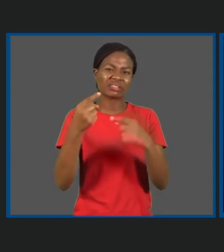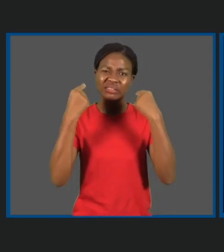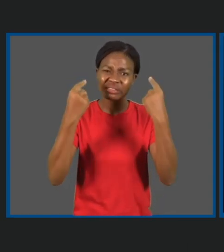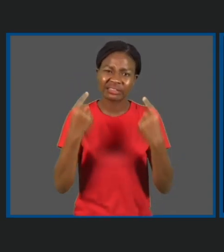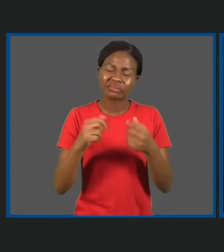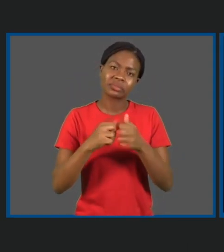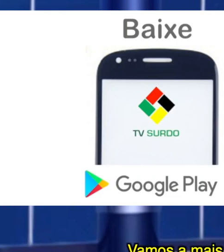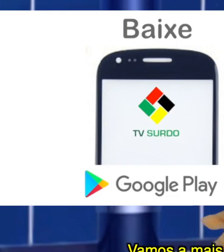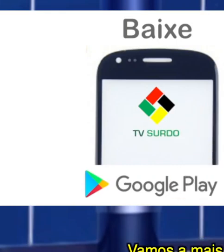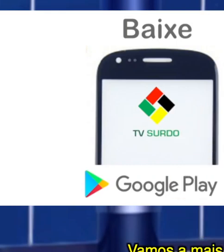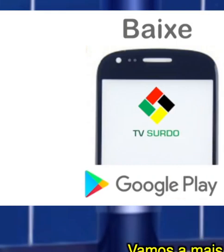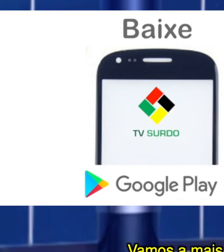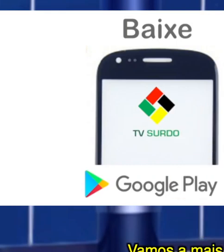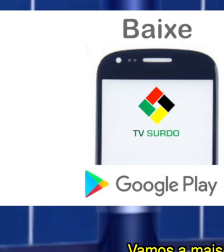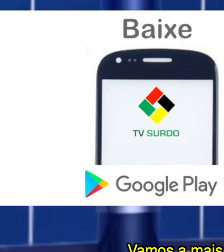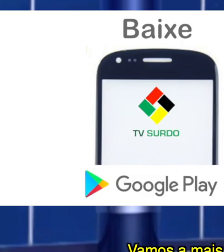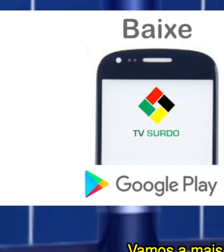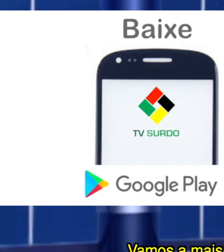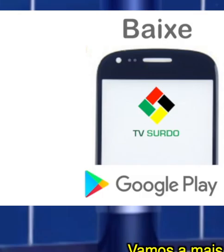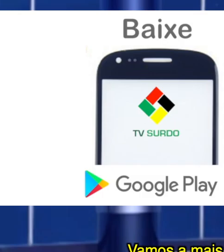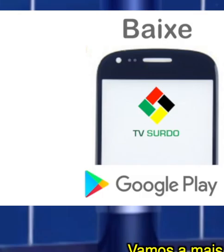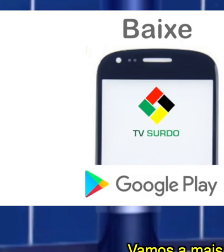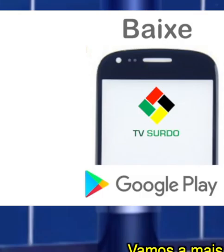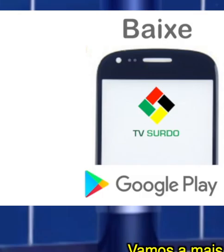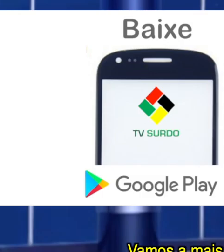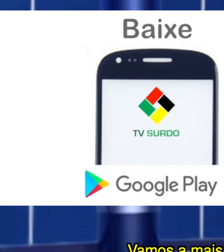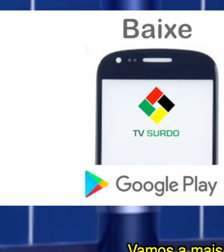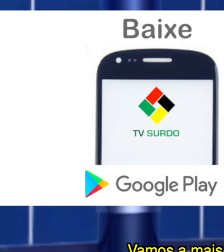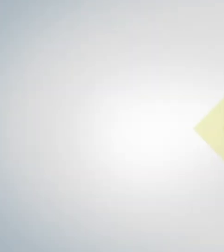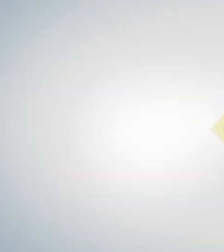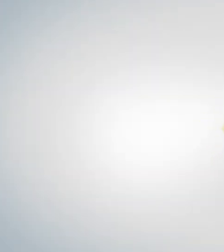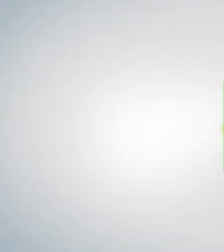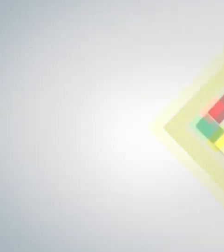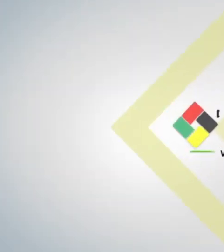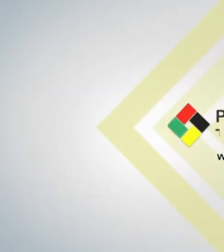casamentos Vamos a mais uma pausa Voltamos já